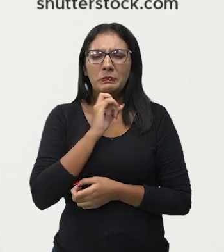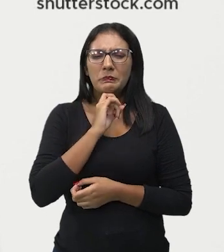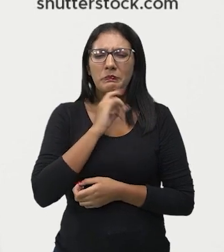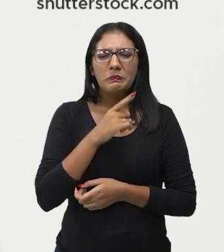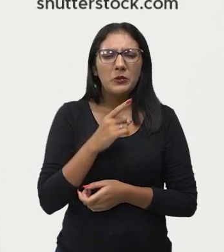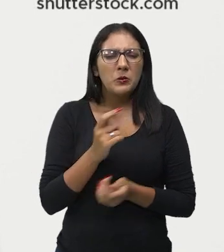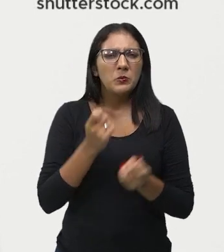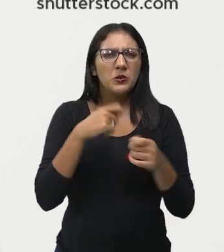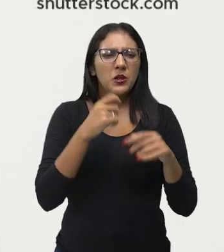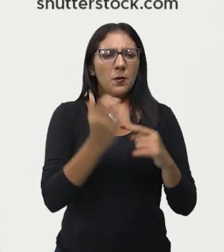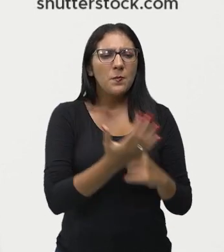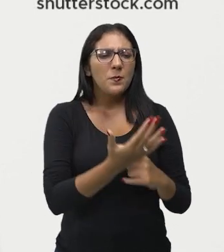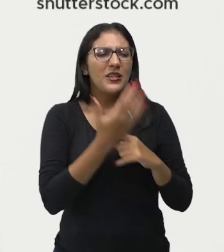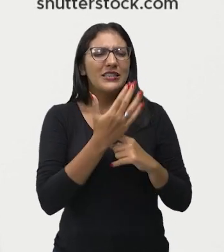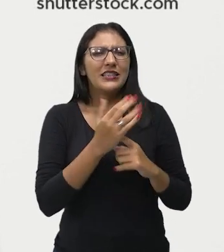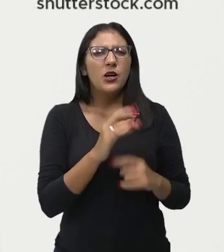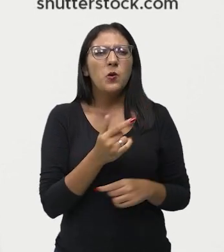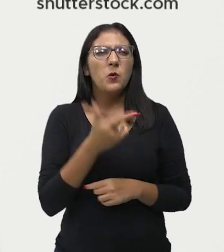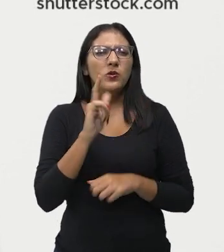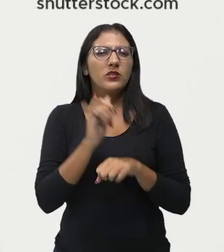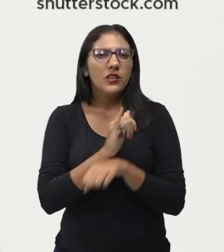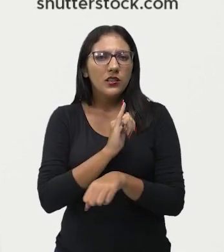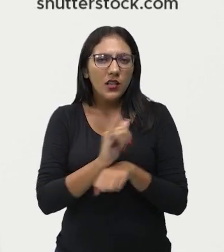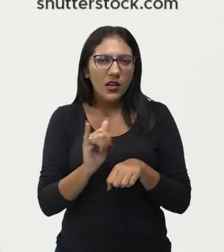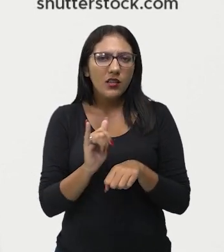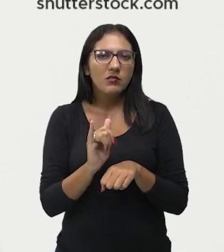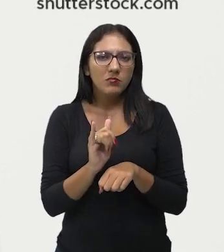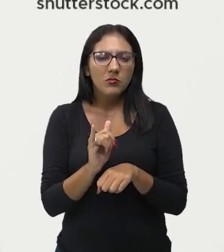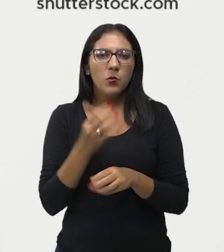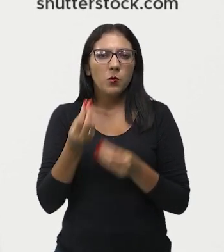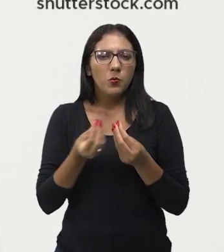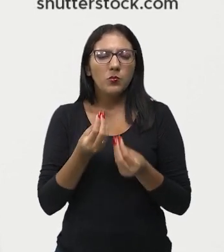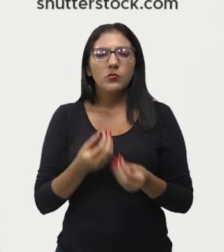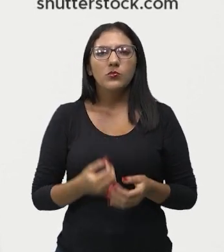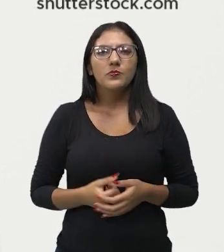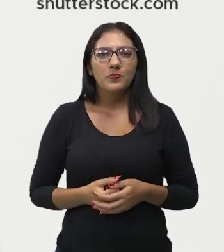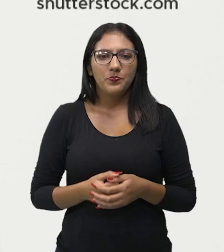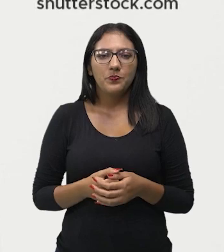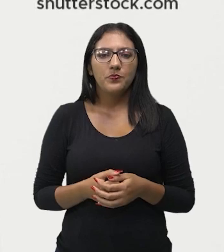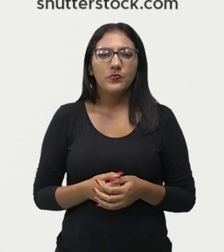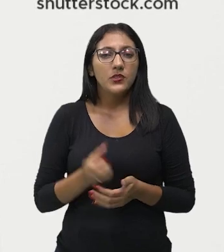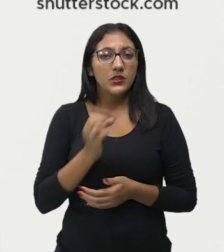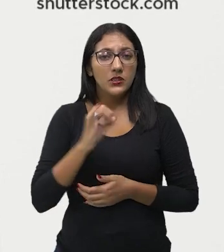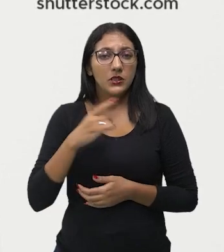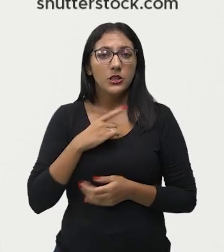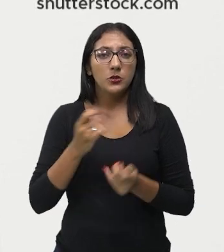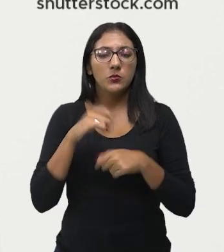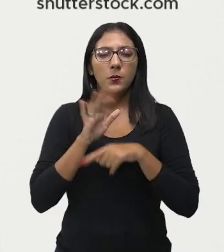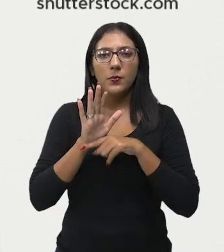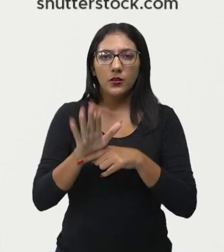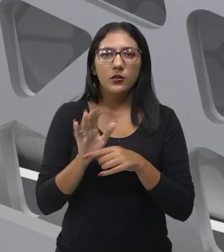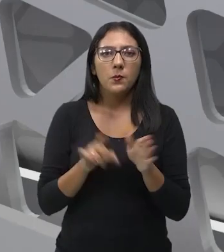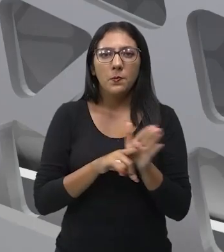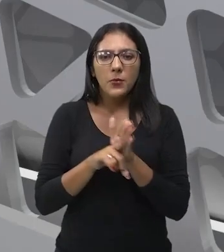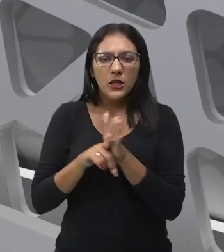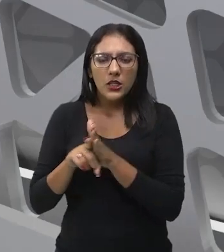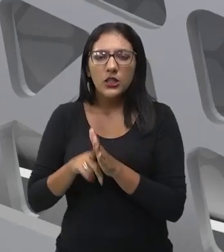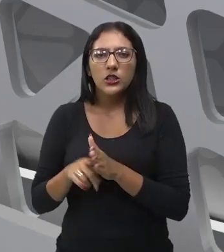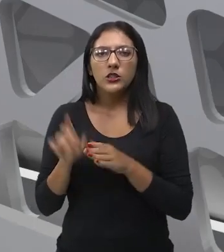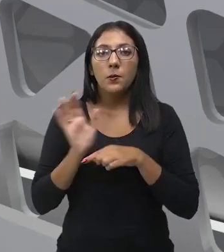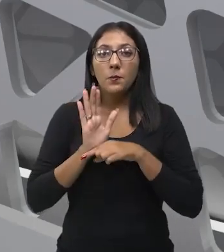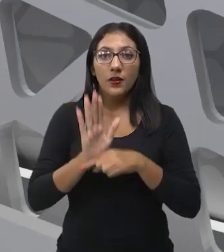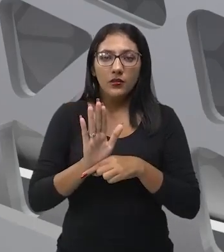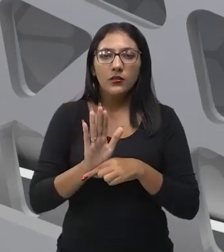você me mostrar esses dados? Claro, se nós quiséssemos apresentar o resultado de uma pesquisa, meus queridos